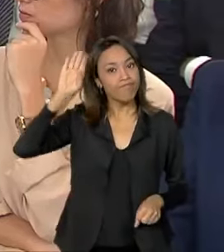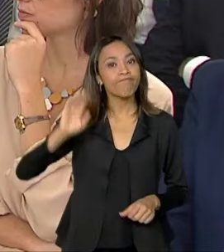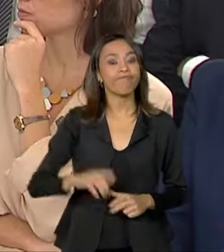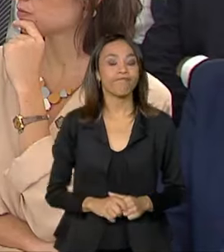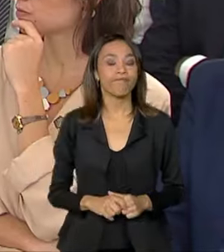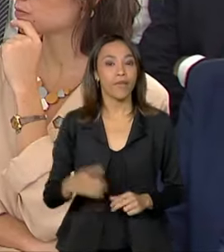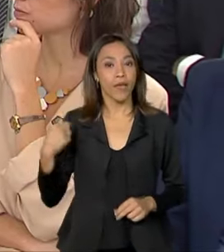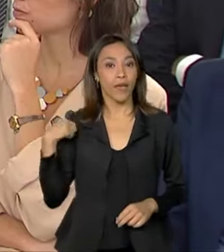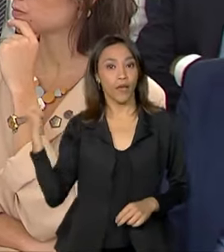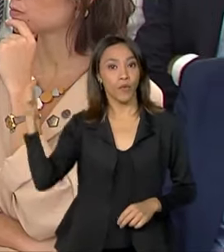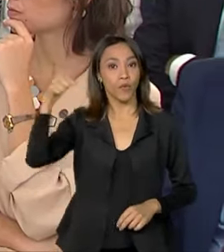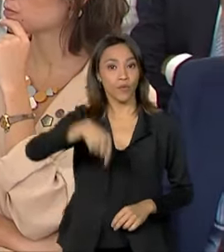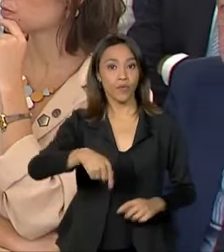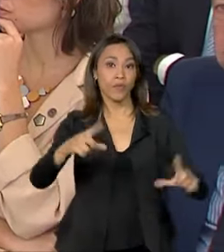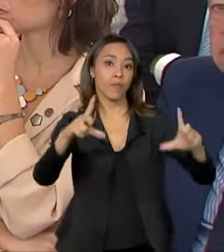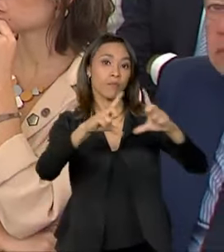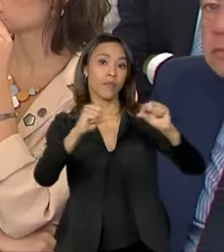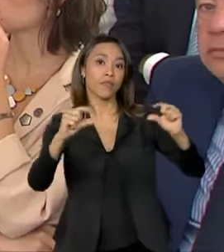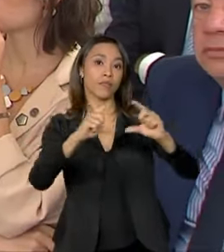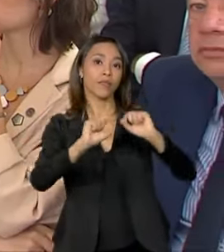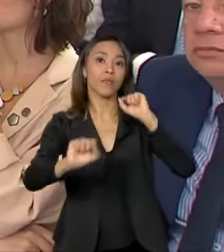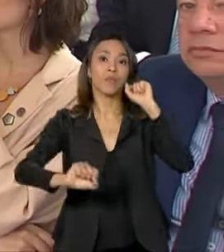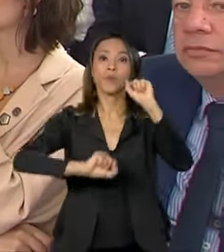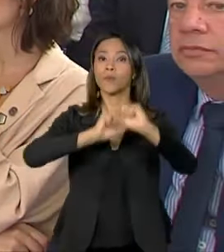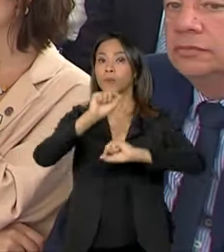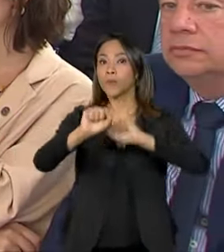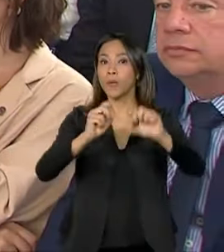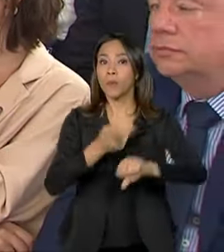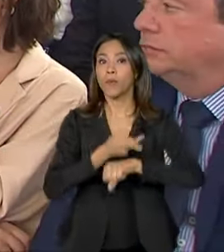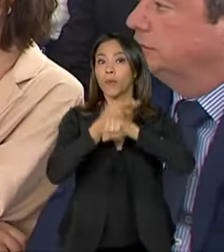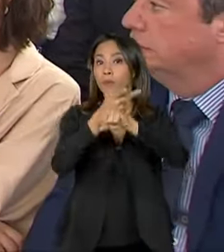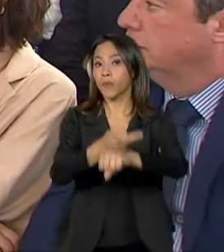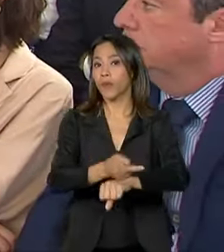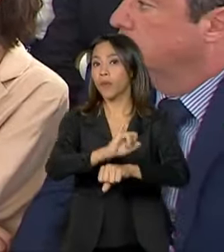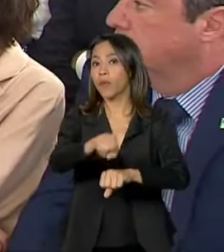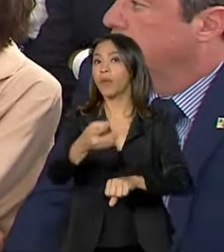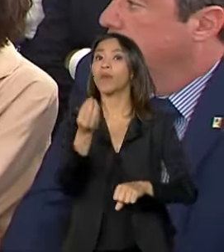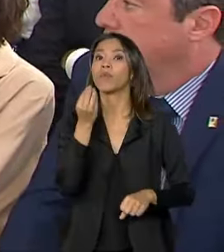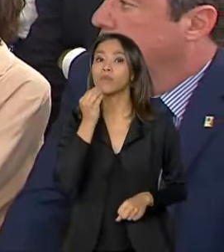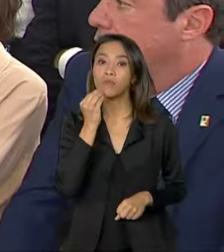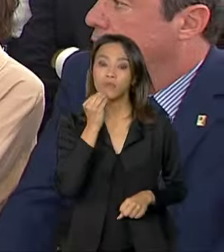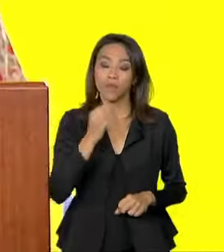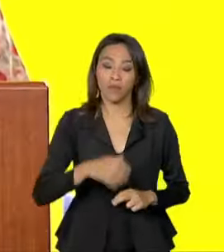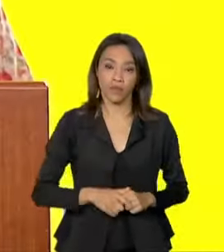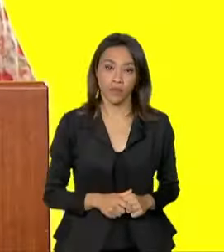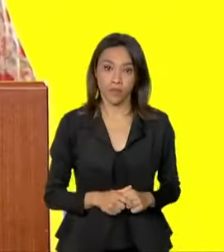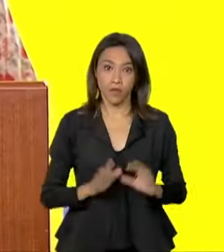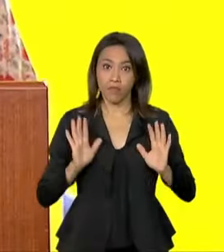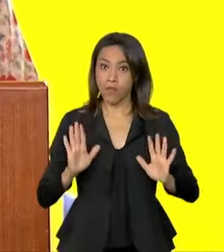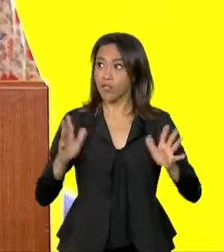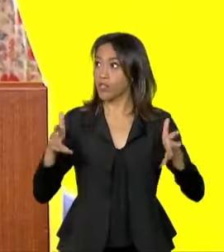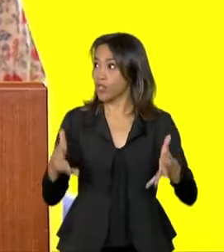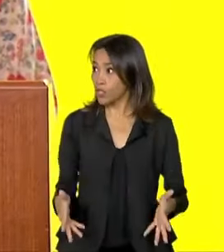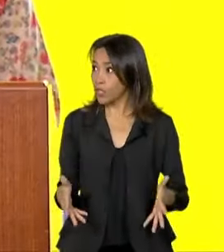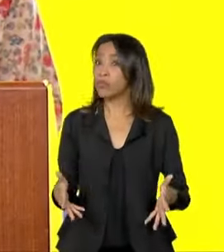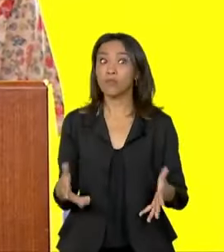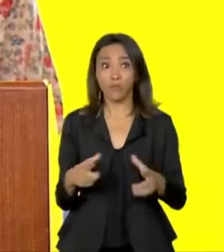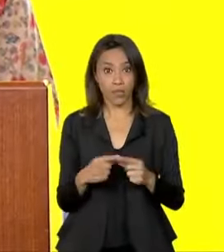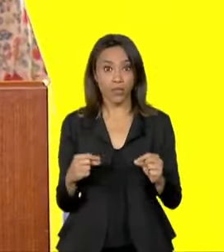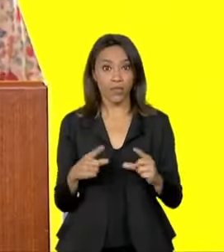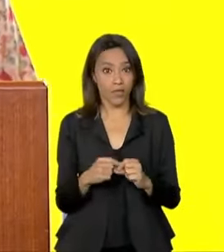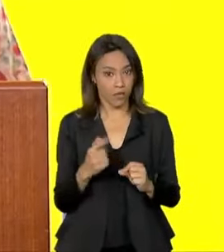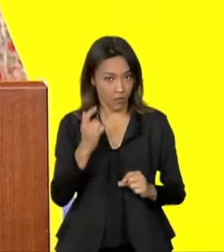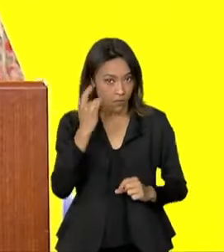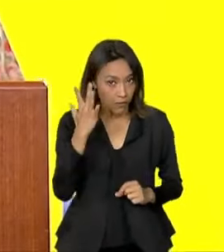Eu vim a Brasília em busca de uma oportunidade, mas chegando aqui não